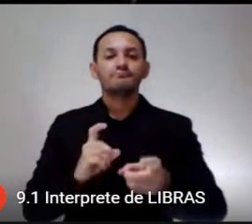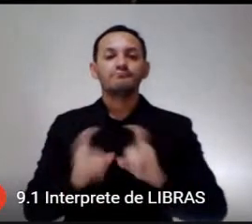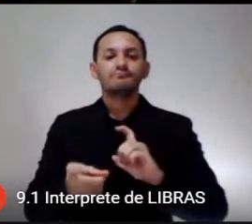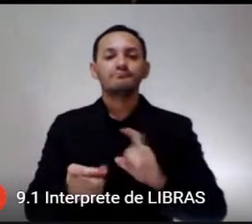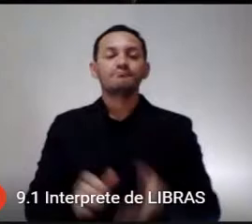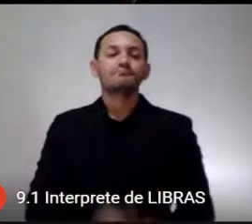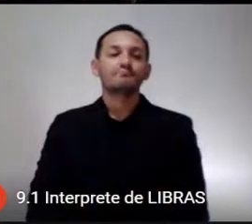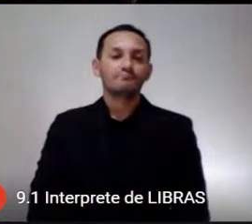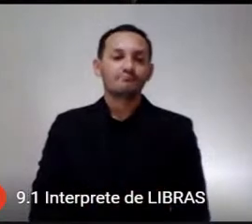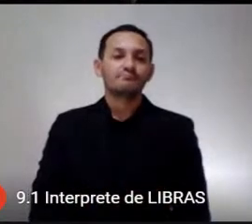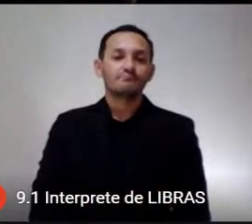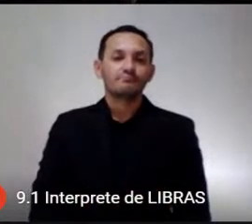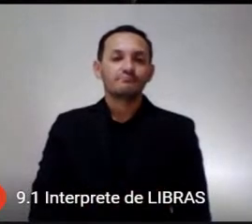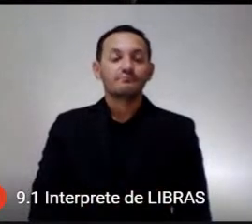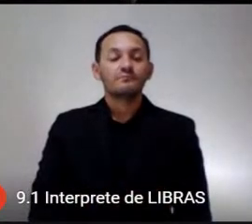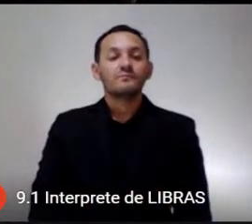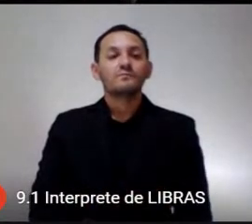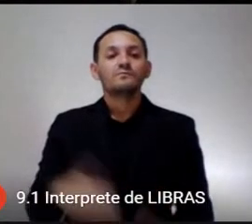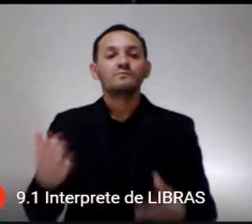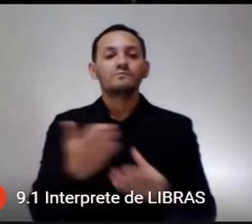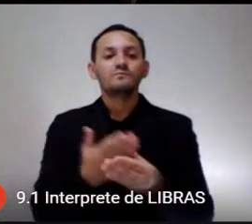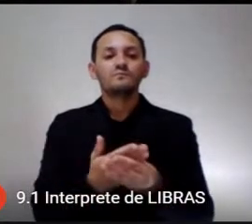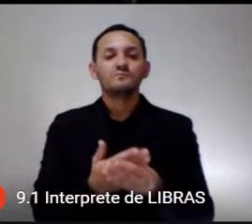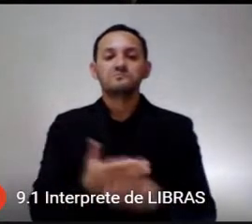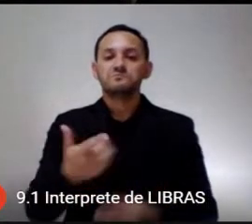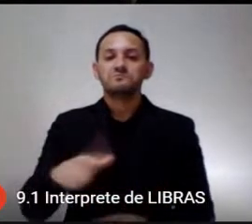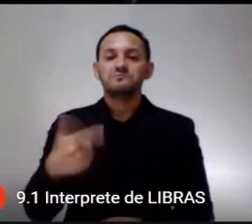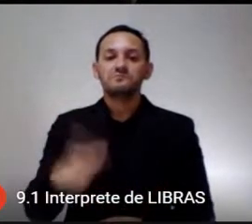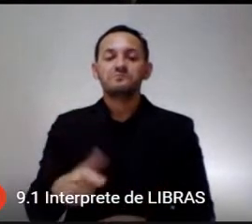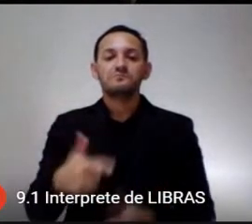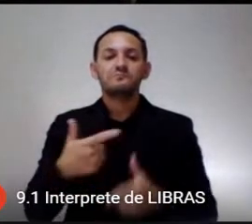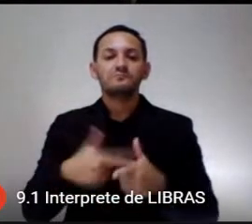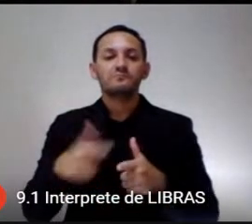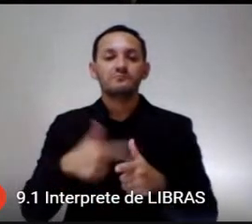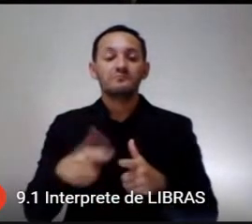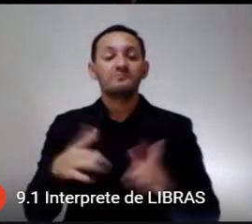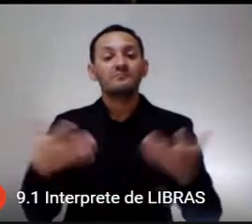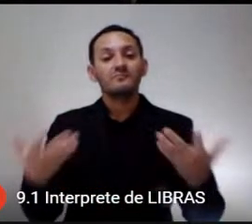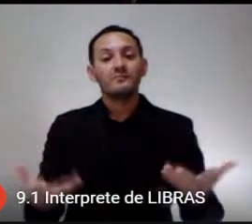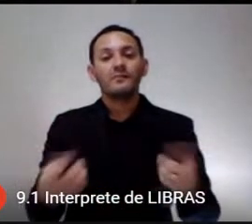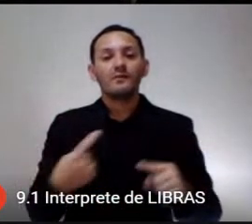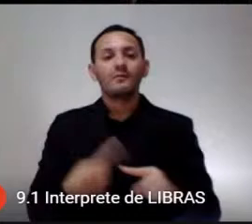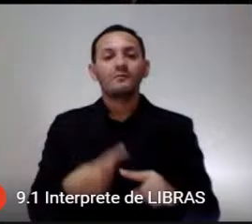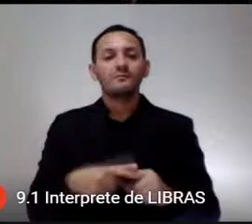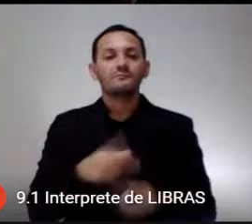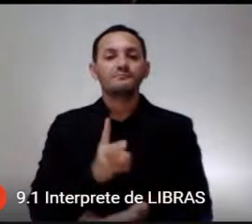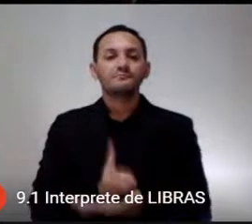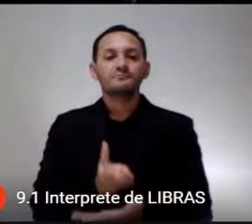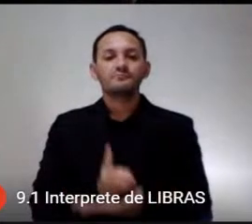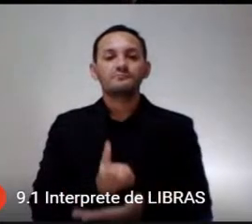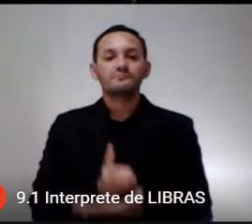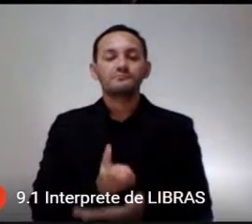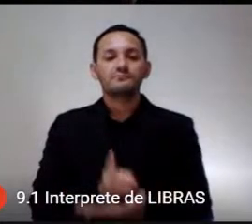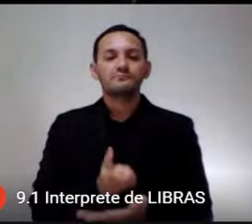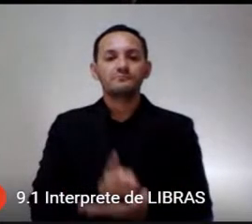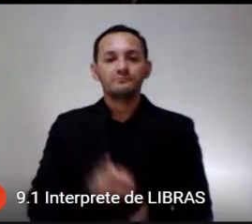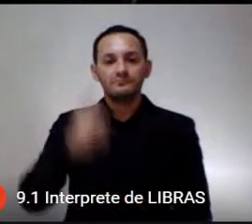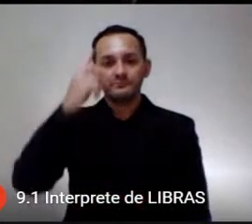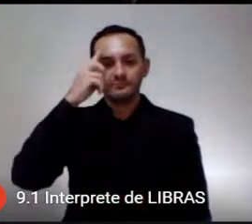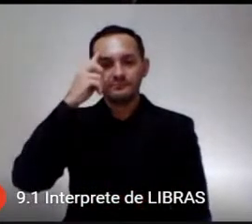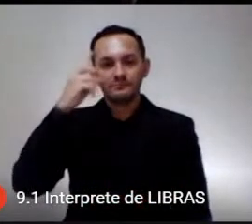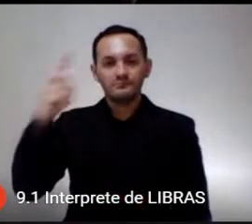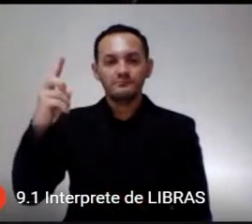Nos processos parecidos, eu não tive nenhum problema de intempestividade, porque sempre estava adotando